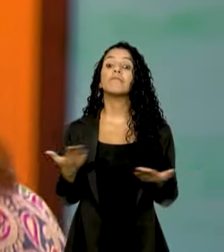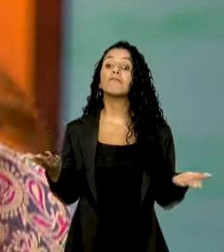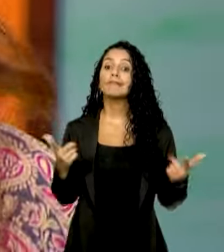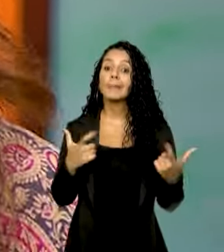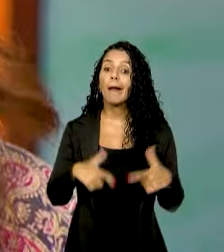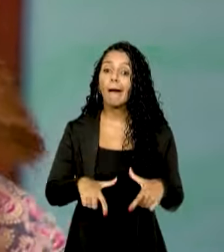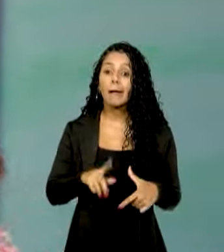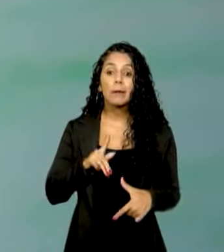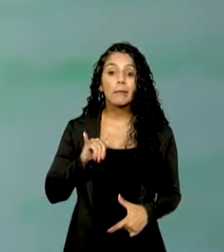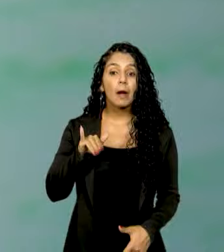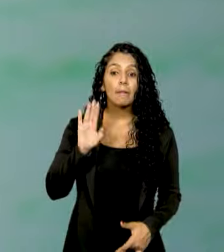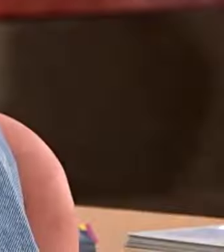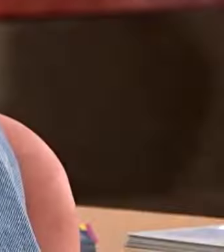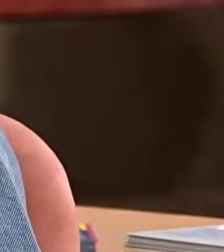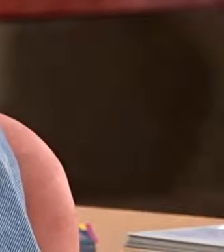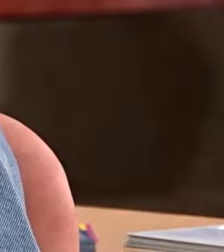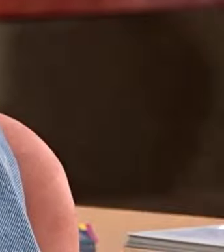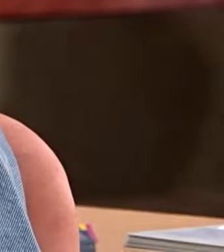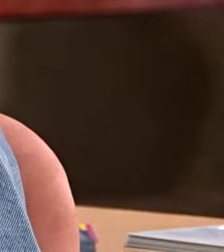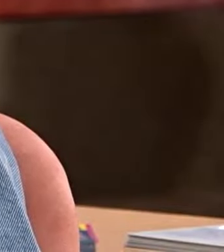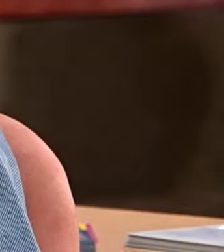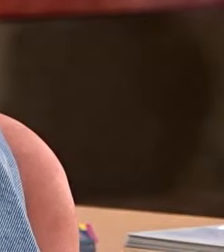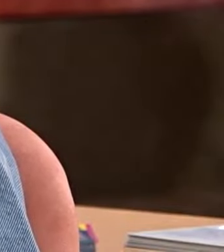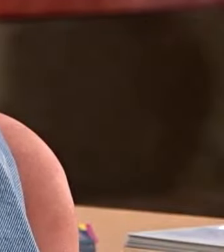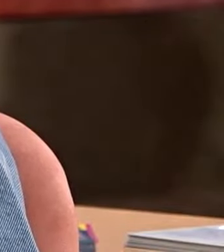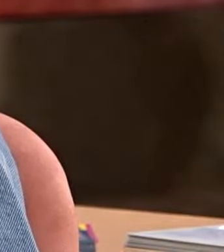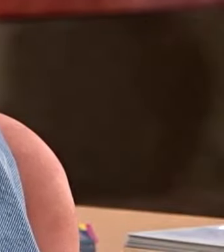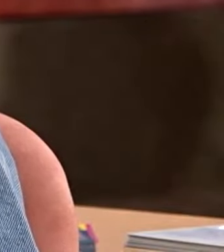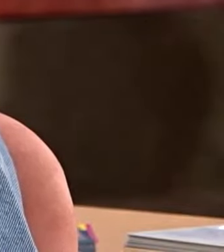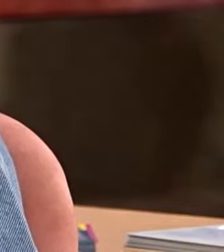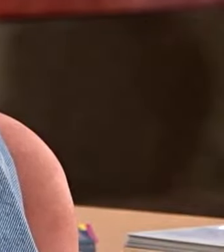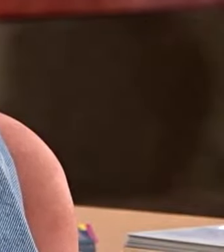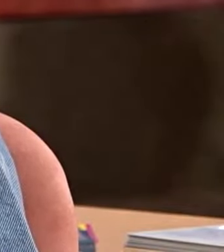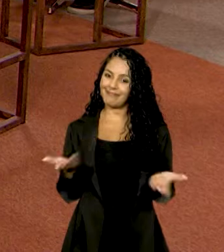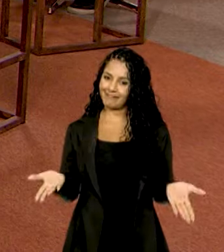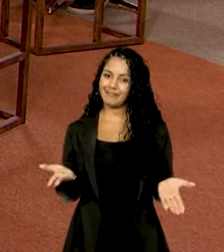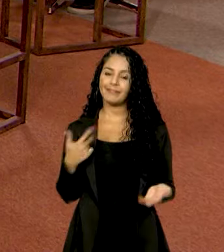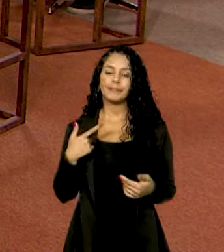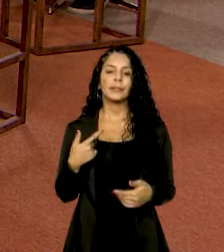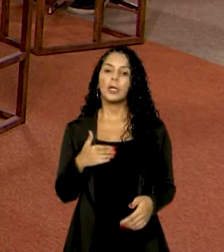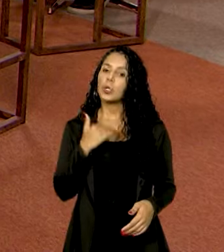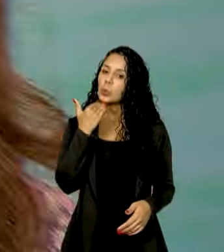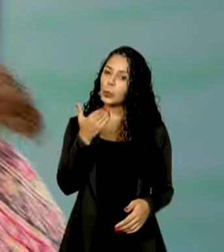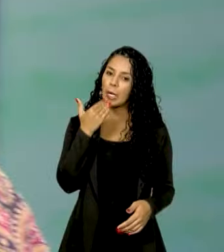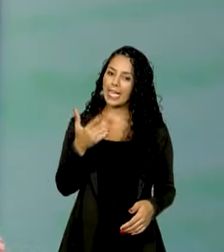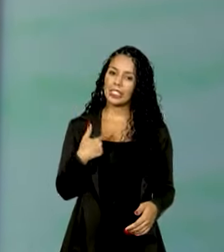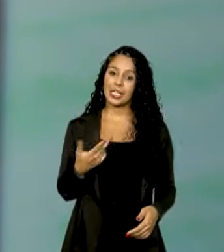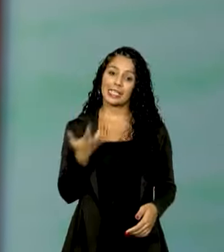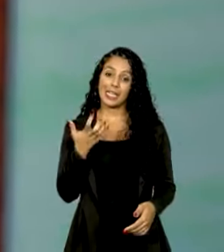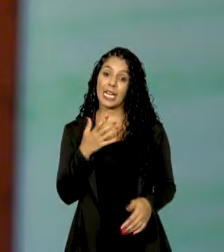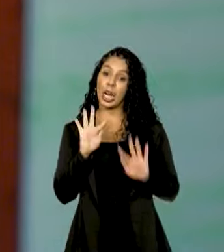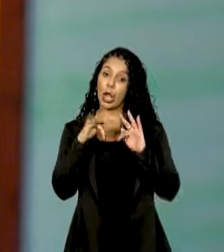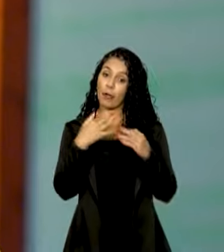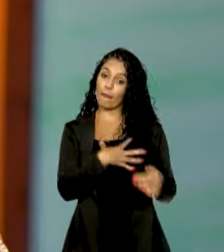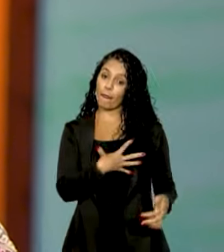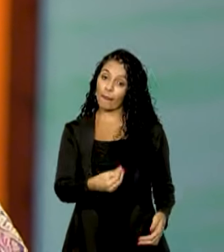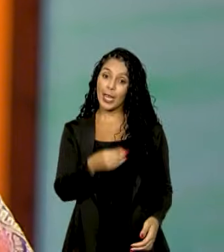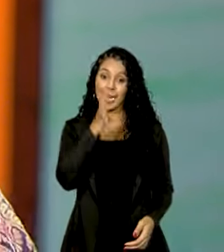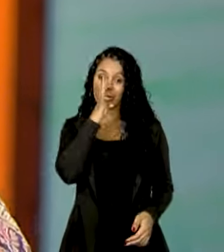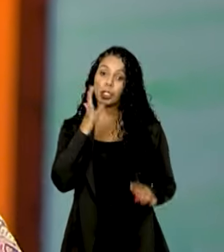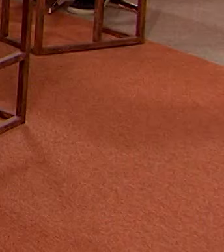pais para levar essas crianças ao teatro? Por favor, pais. Não adianta querer que os filhos assistam a peça se os pais não levam. É claro.